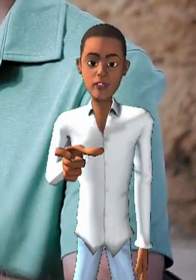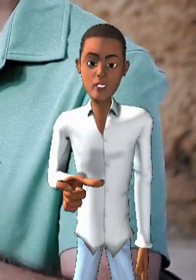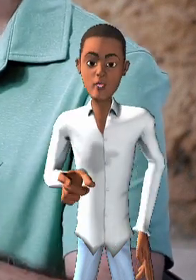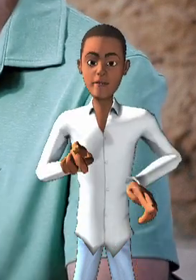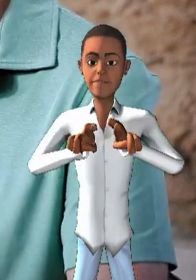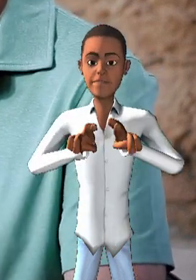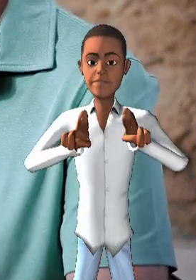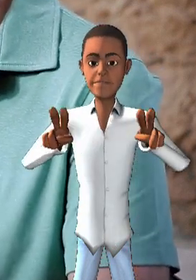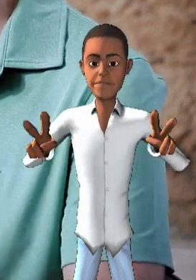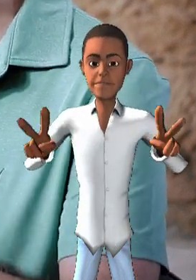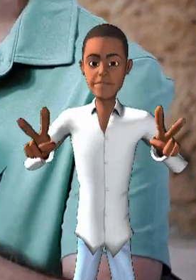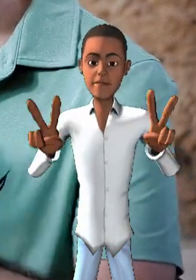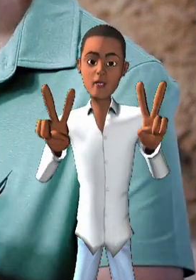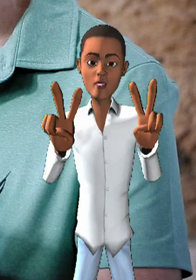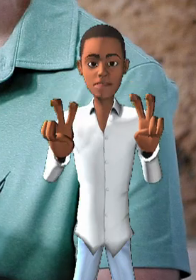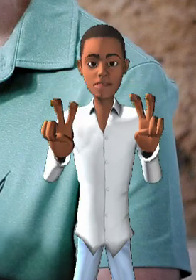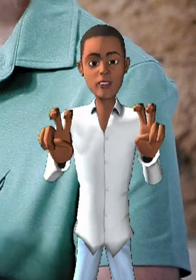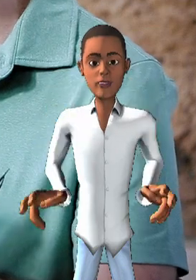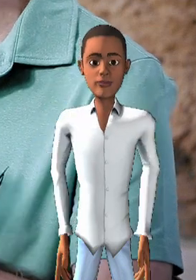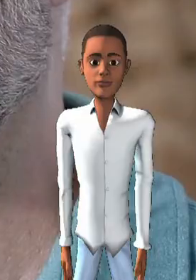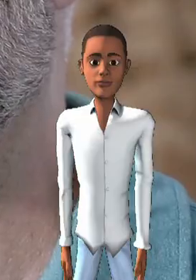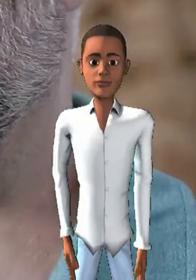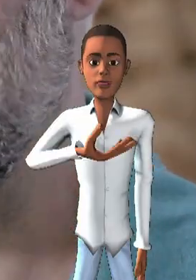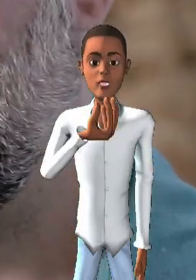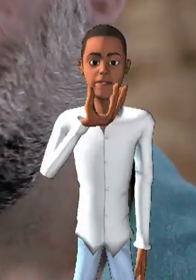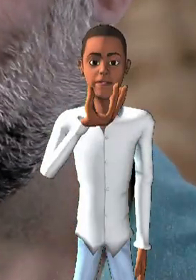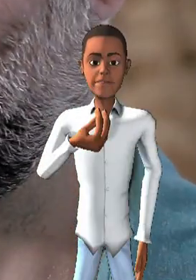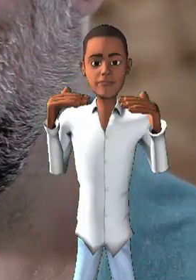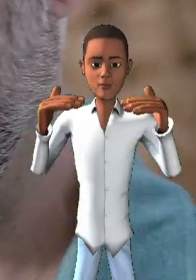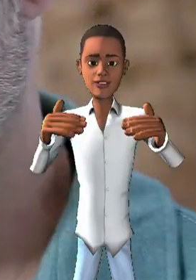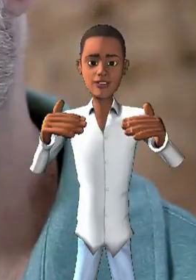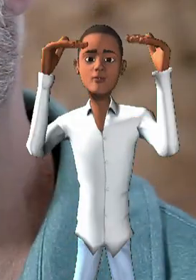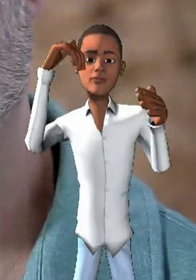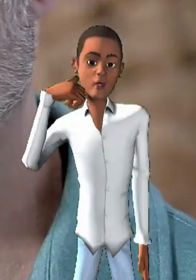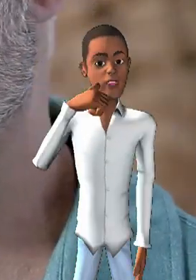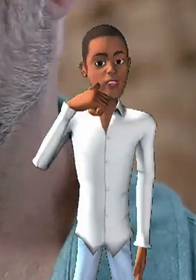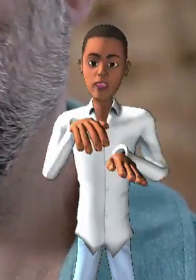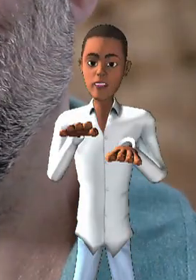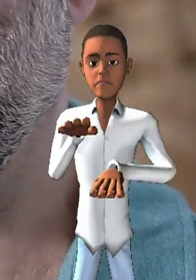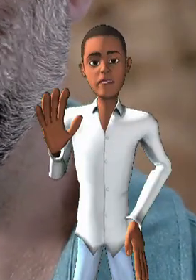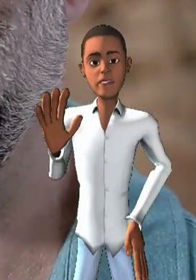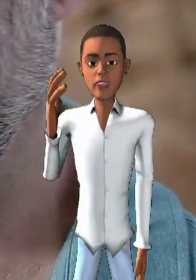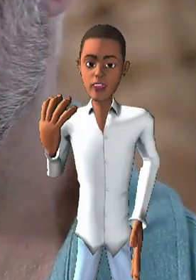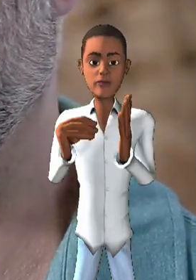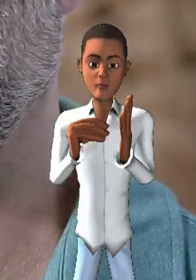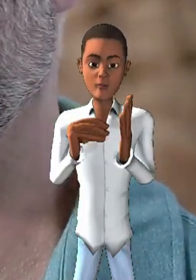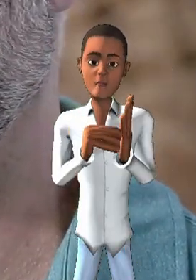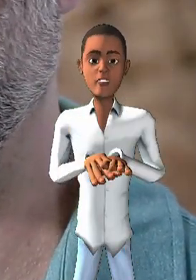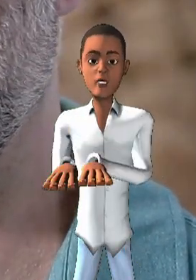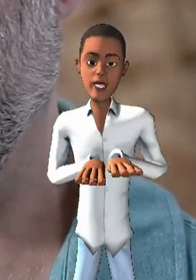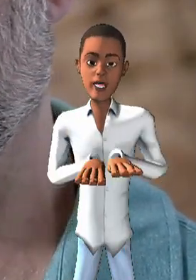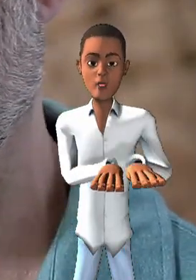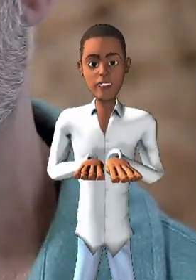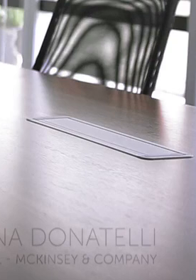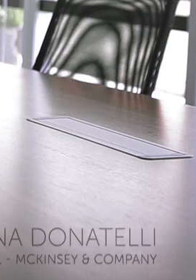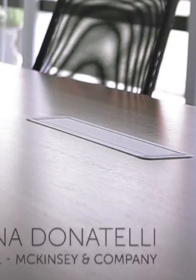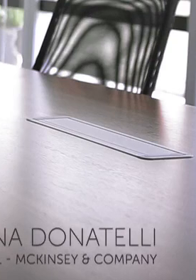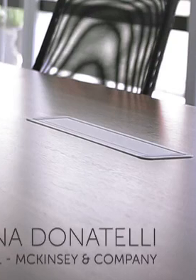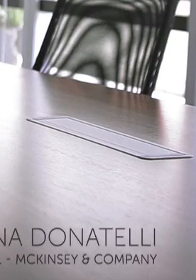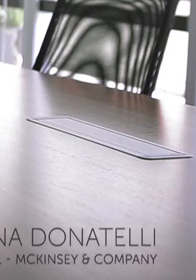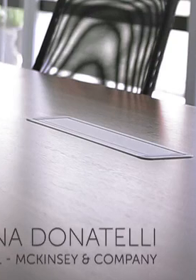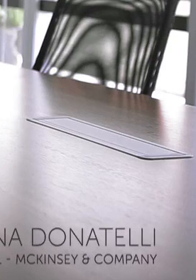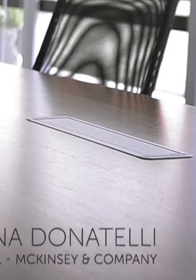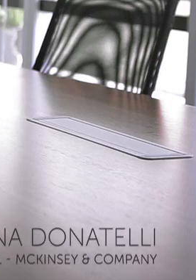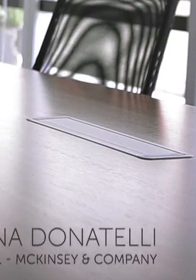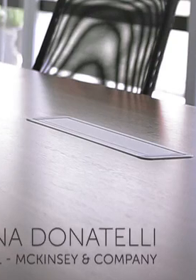foi, de alguma forma, valorizada do masculino em relação ao feminino, que criou uma hierarquia, que criou uma desigualdade. O que as pessoas